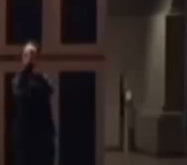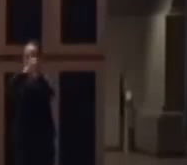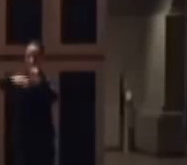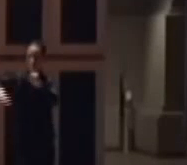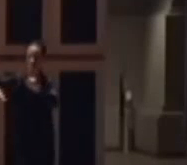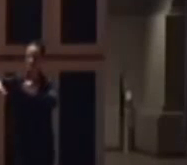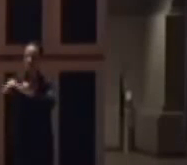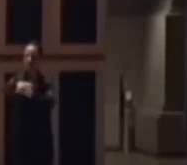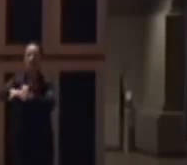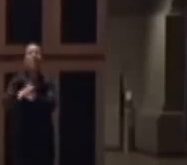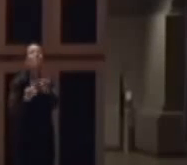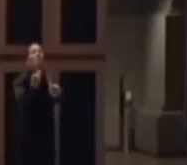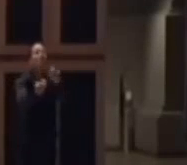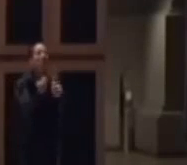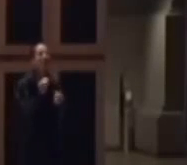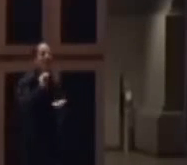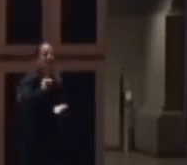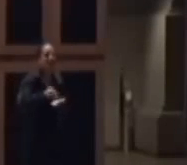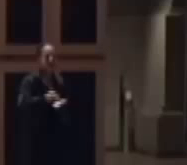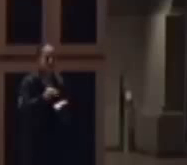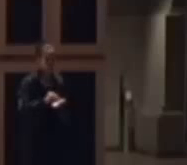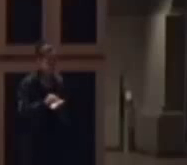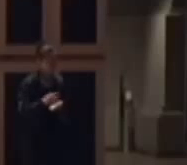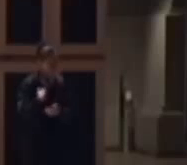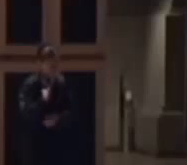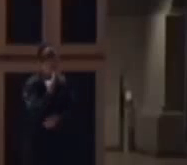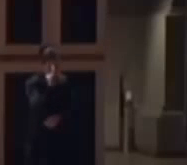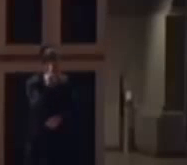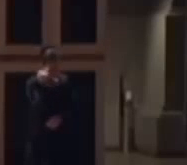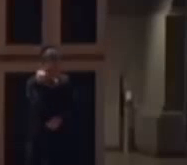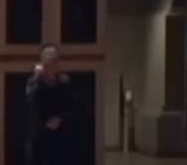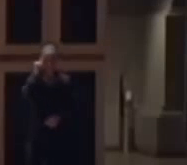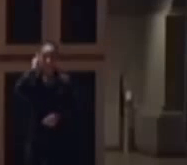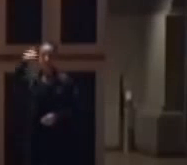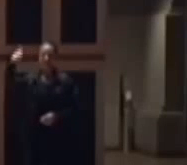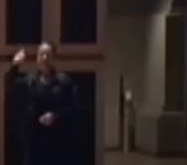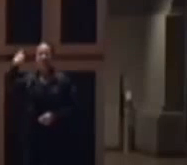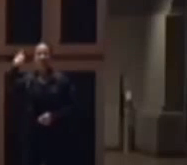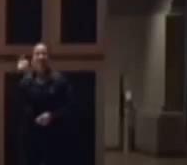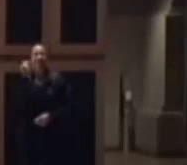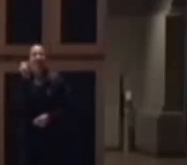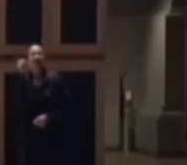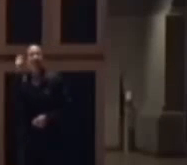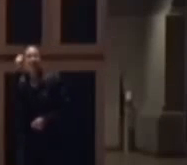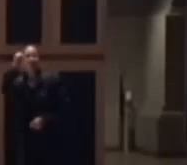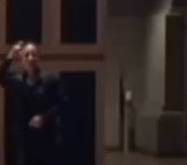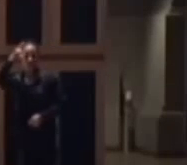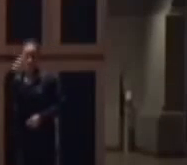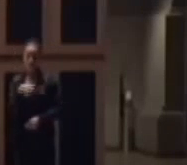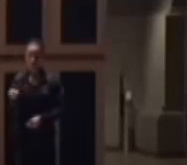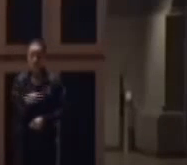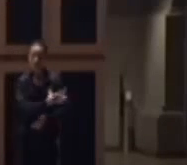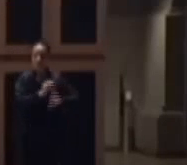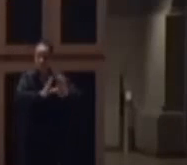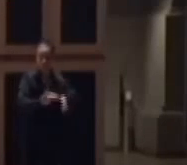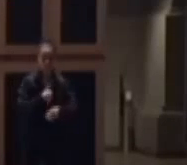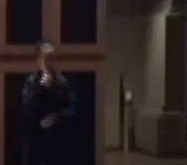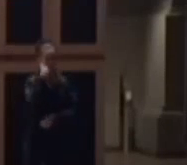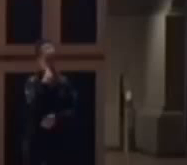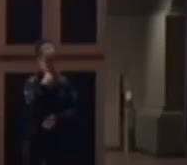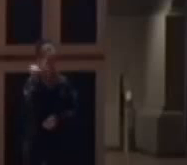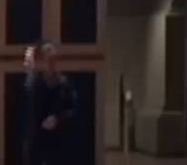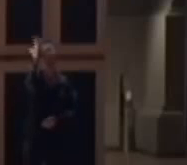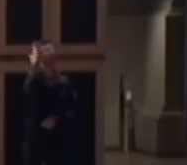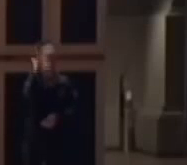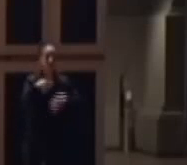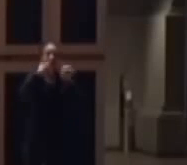necessidade de uma inserção de uma nova cultura no agente público. E isso passa pelo que a doutora Eliana colocou de